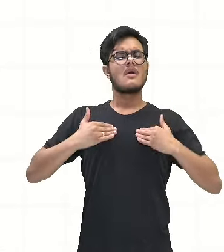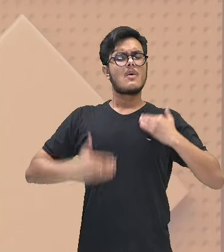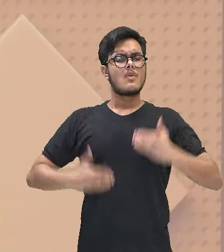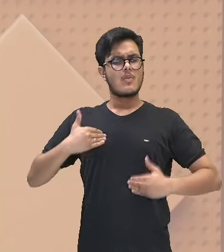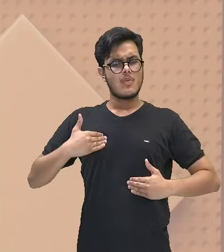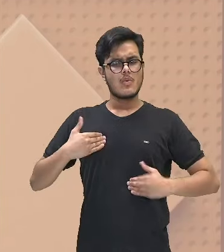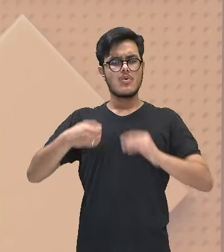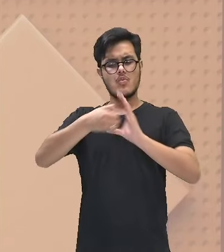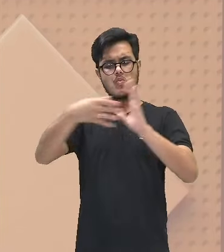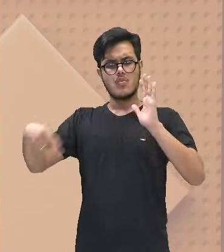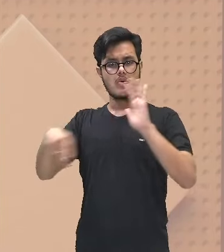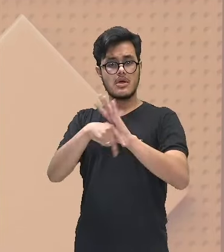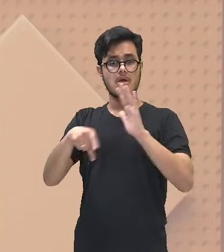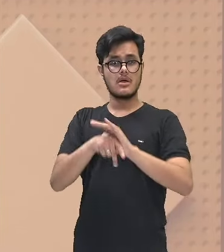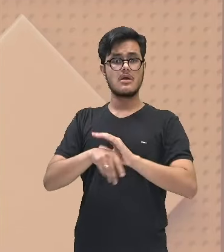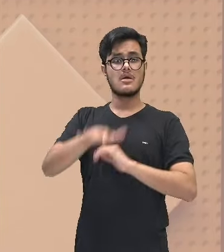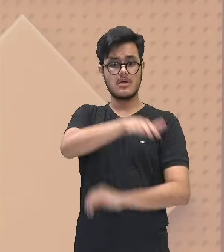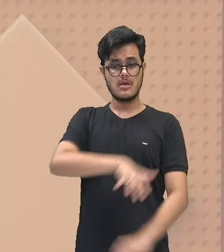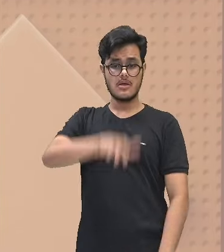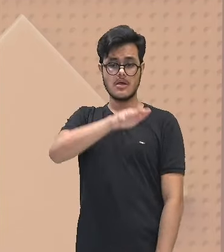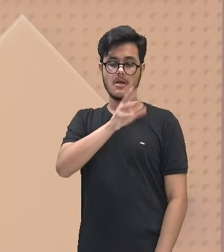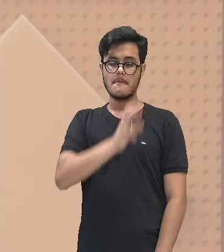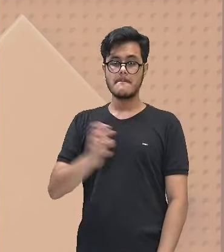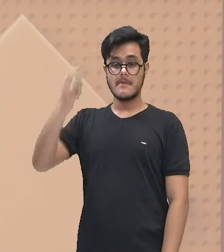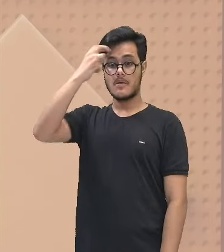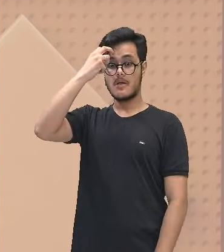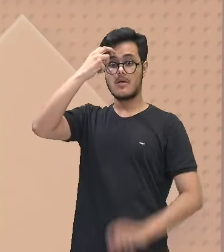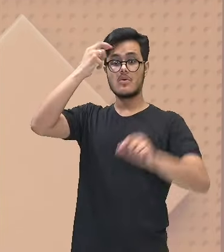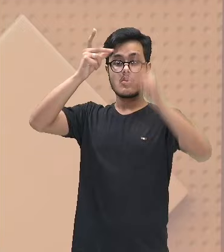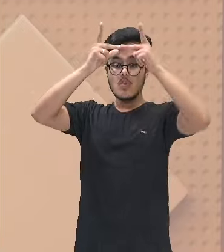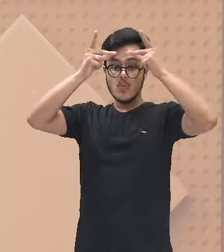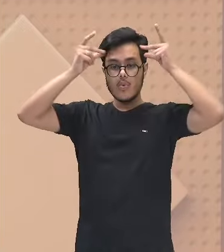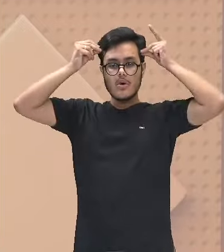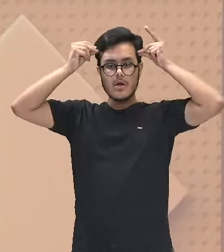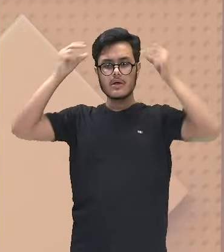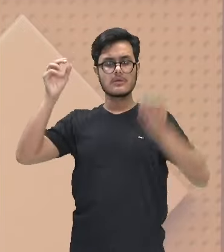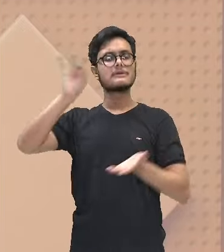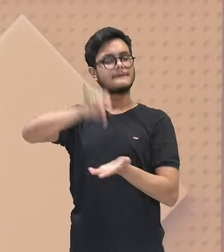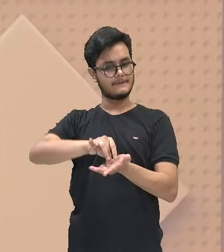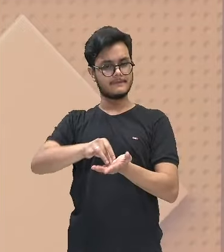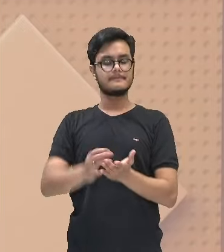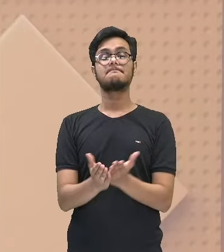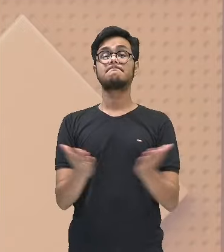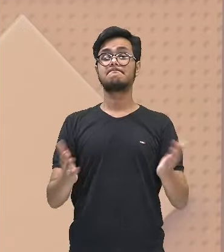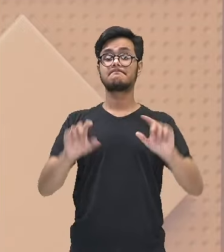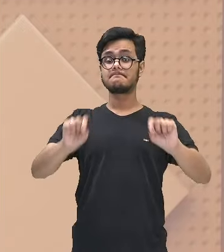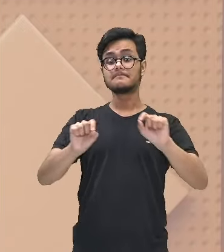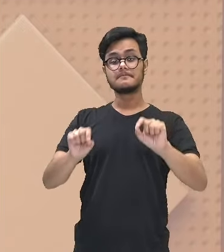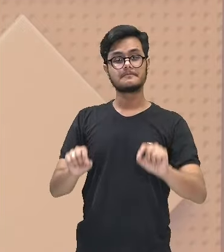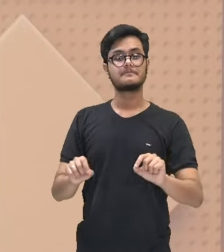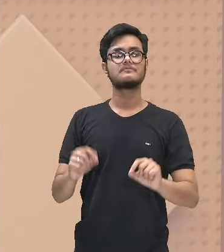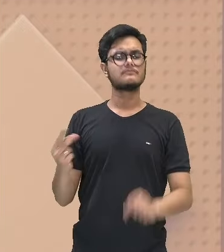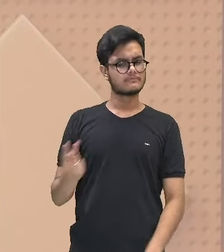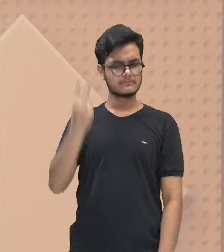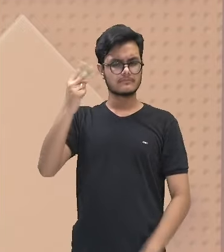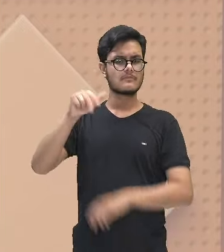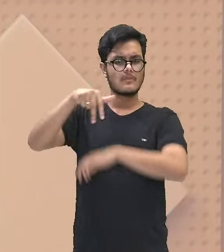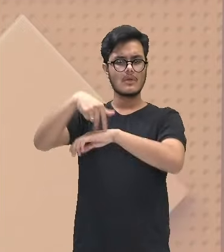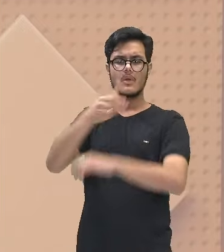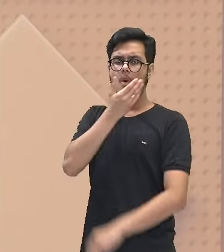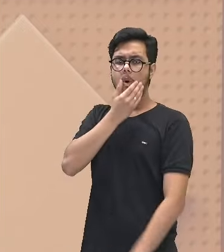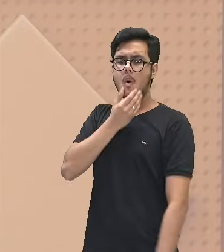ali o resgate da cultura grega. E dentro desse resgate, né, é a valorização do ser